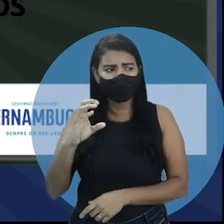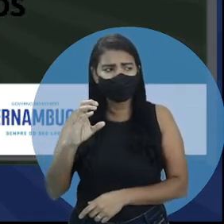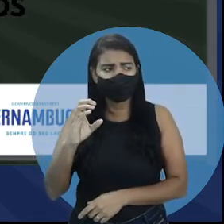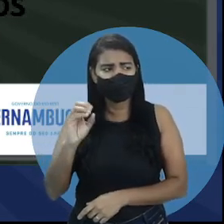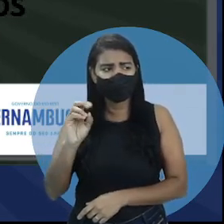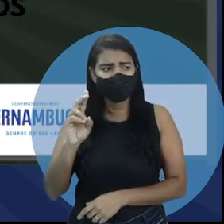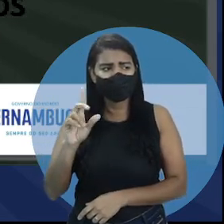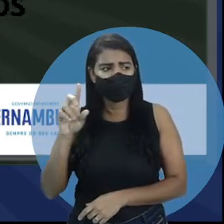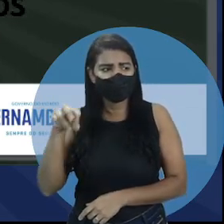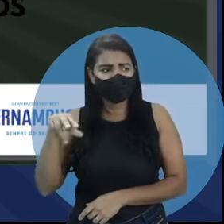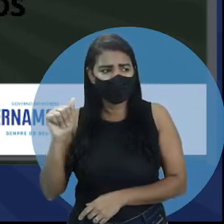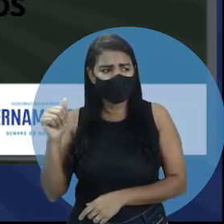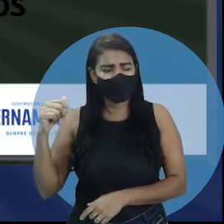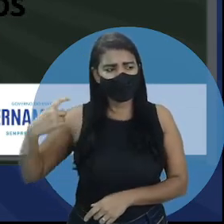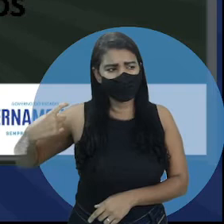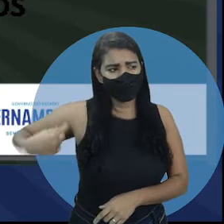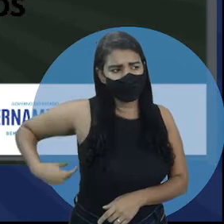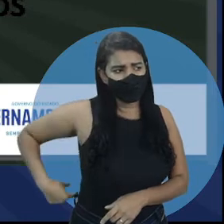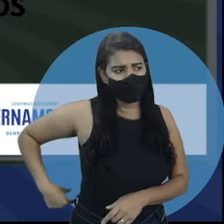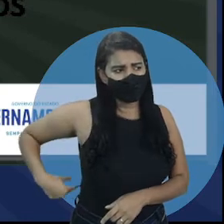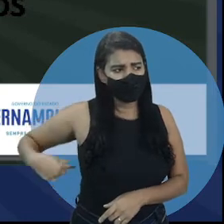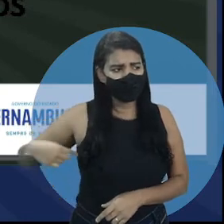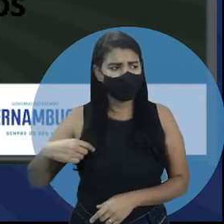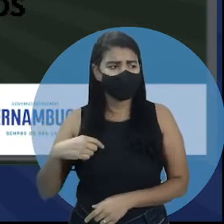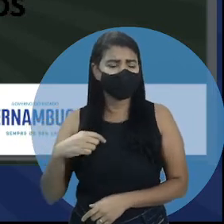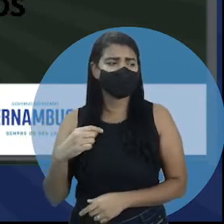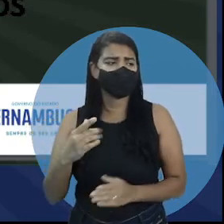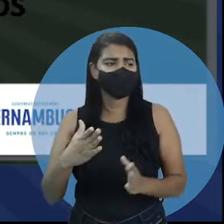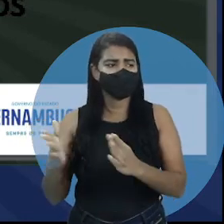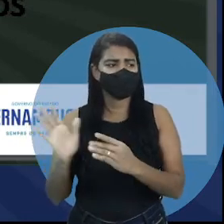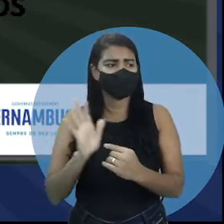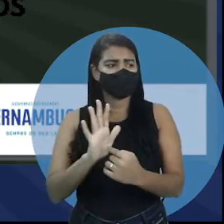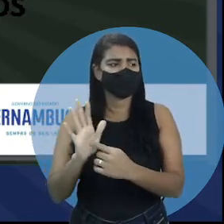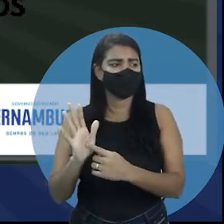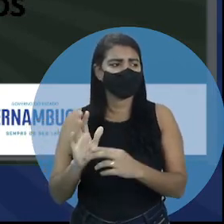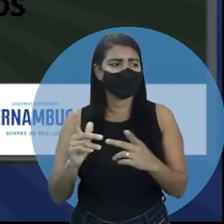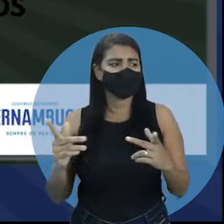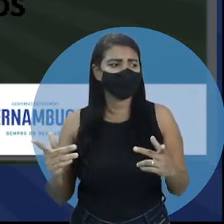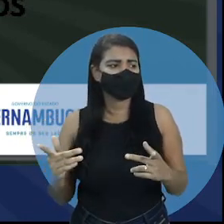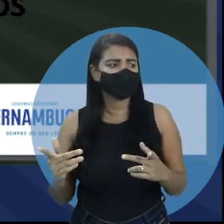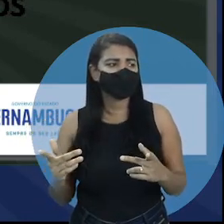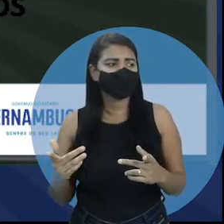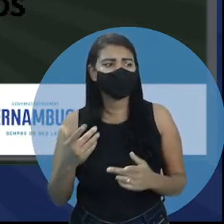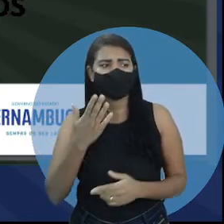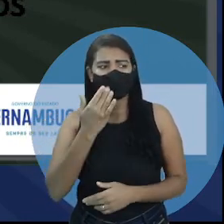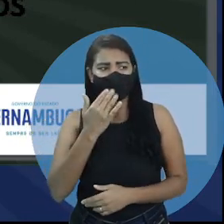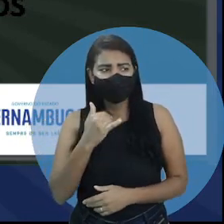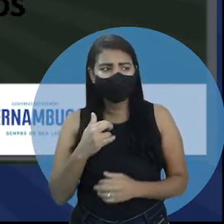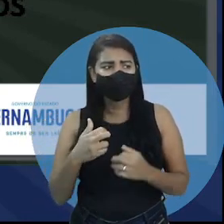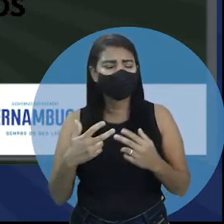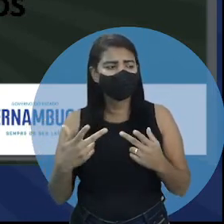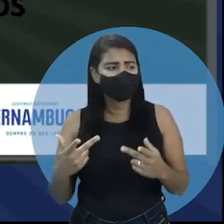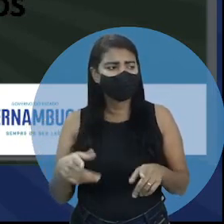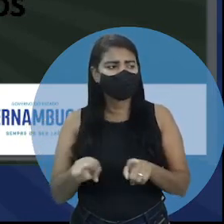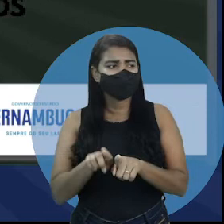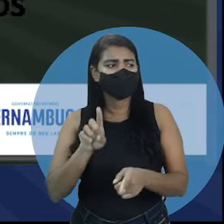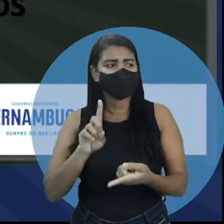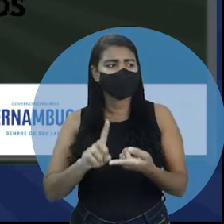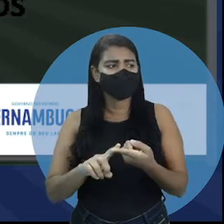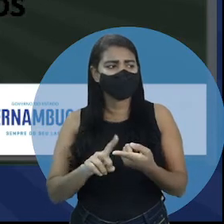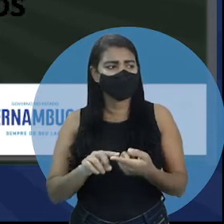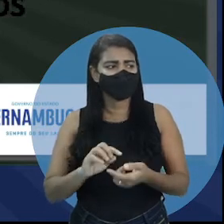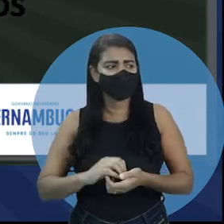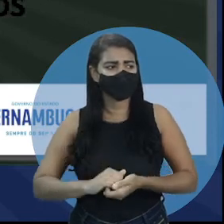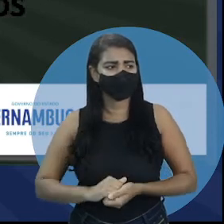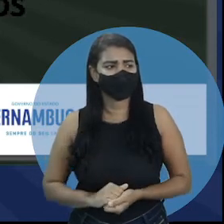porque as pessoas estavam adiando algumas atividades essenciais, como descanso, alimentação e